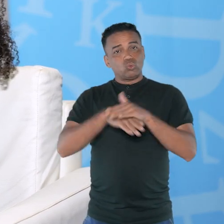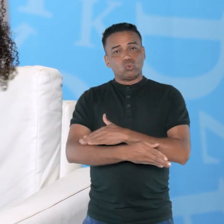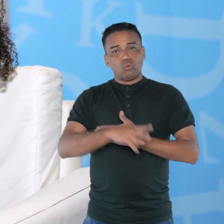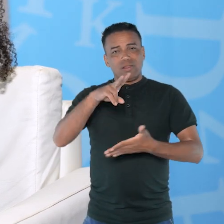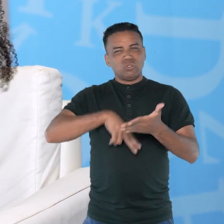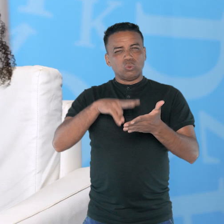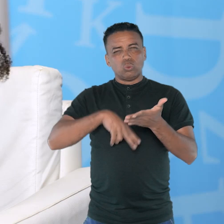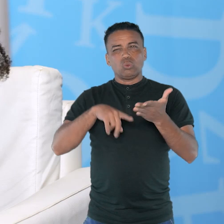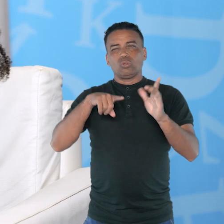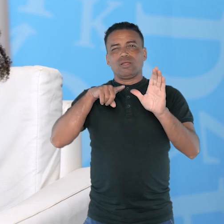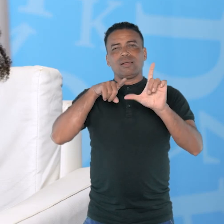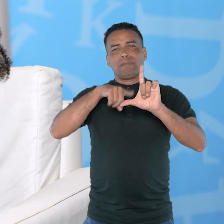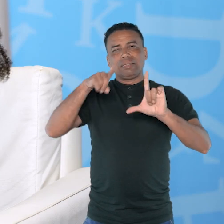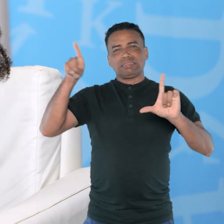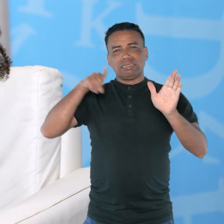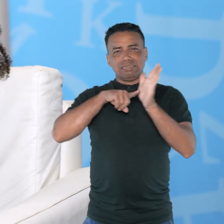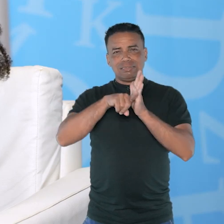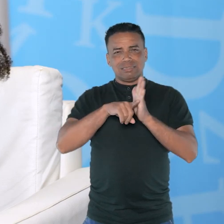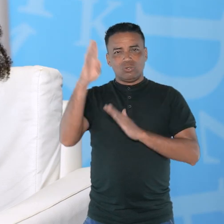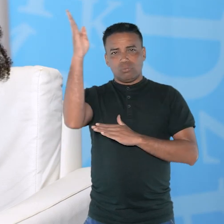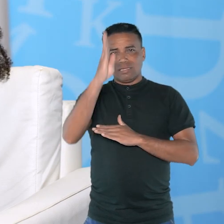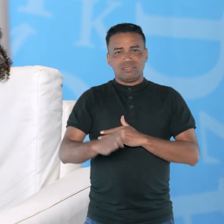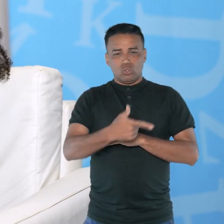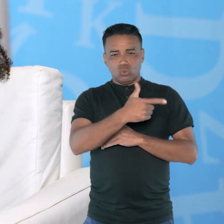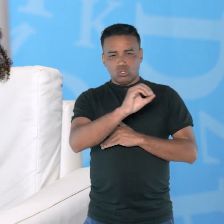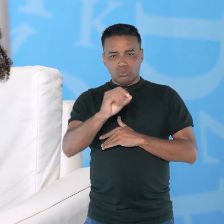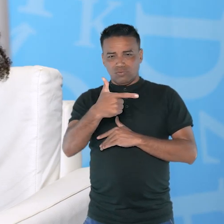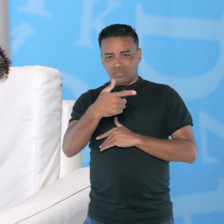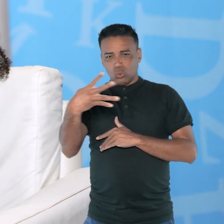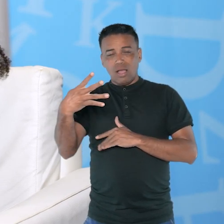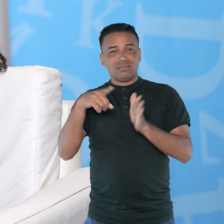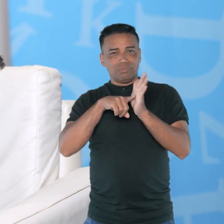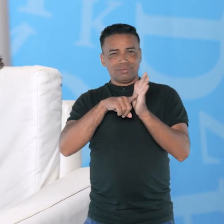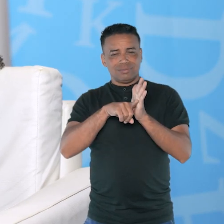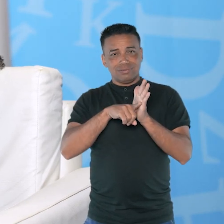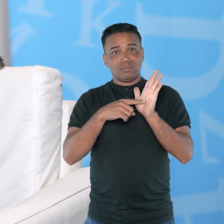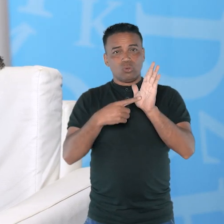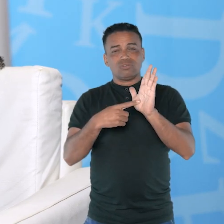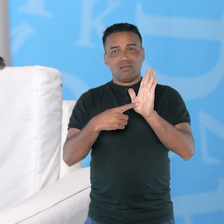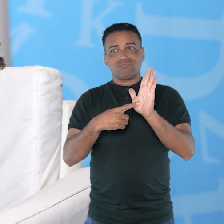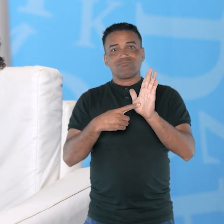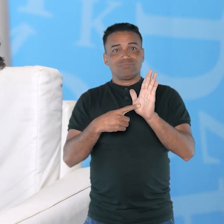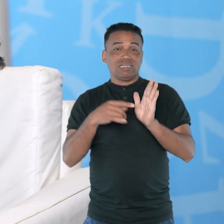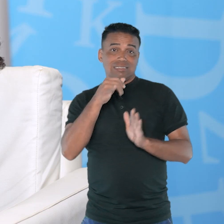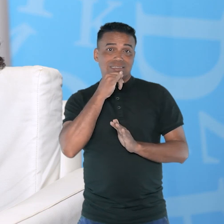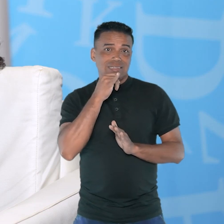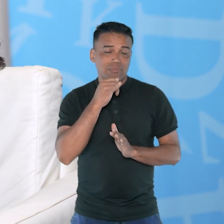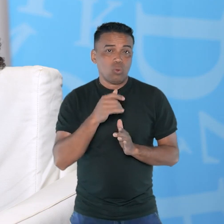Retratos da Leitura no Brasil em 2024, e foi a primeira vez na série histórica em que a gente